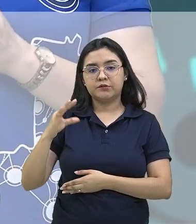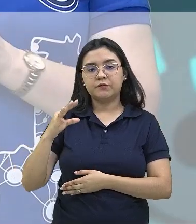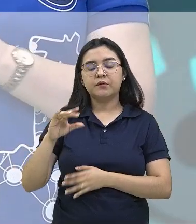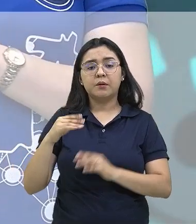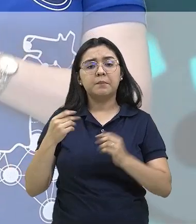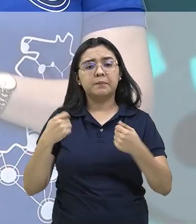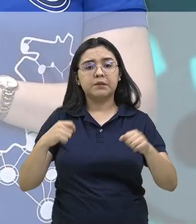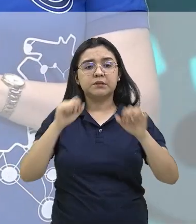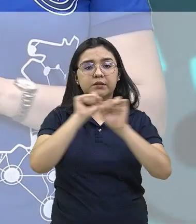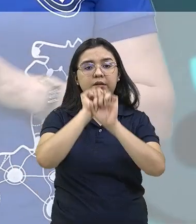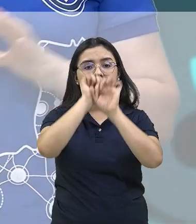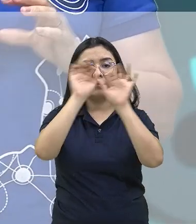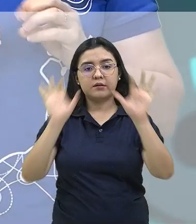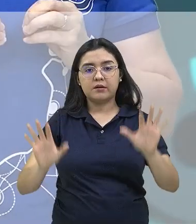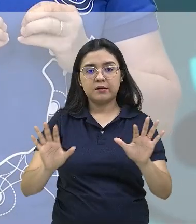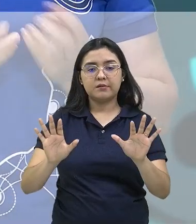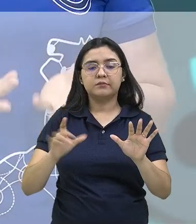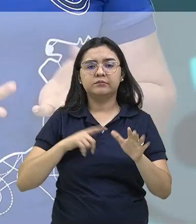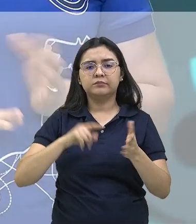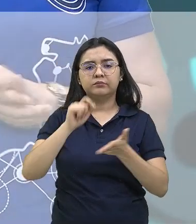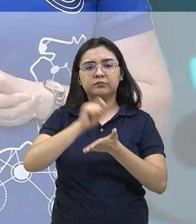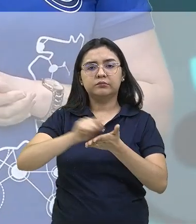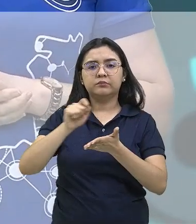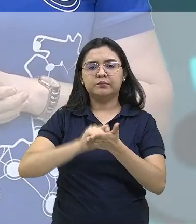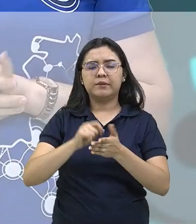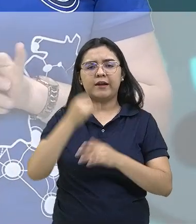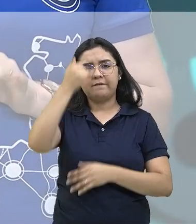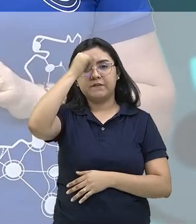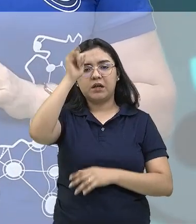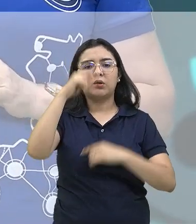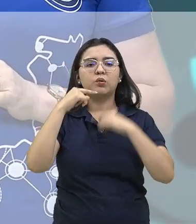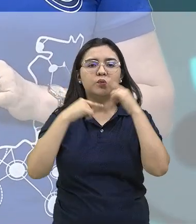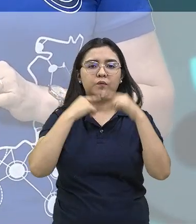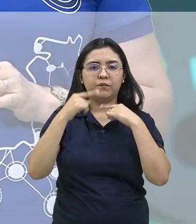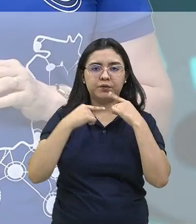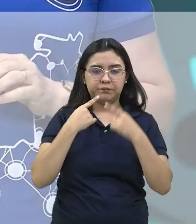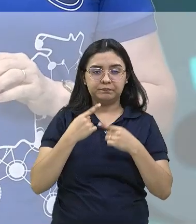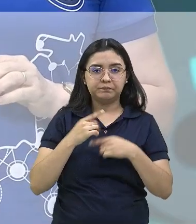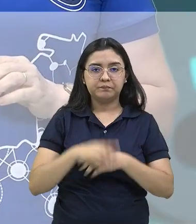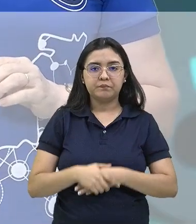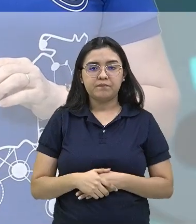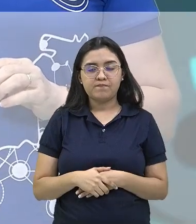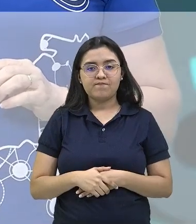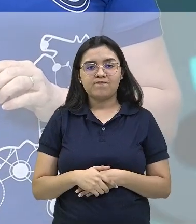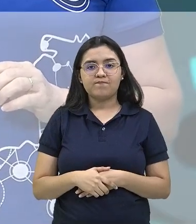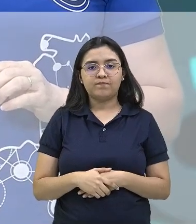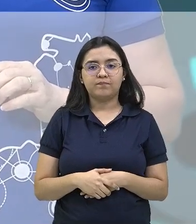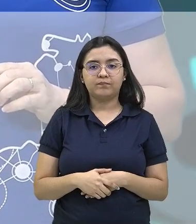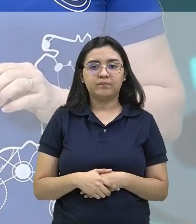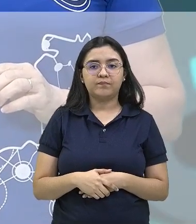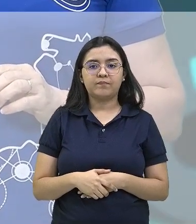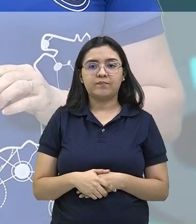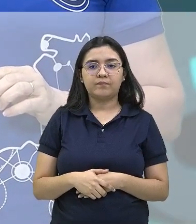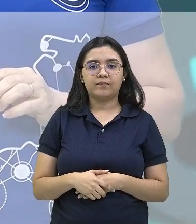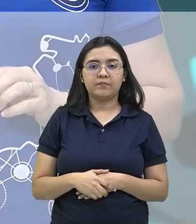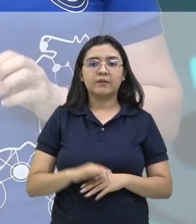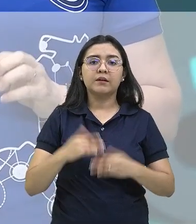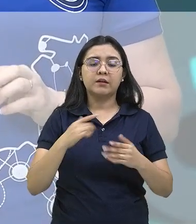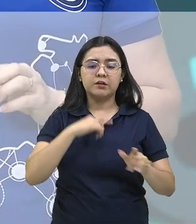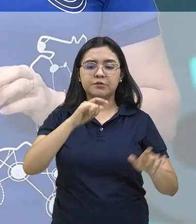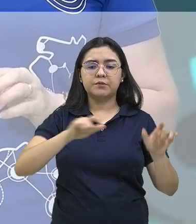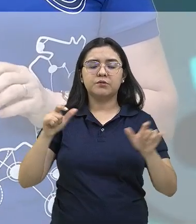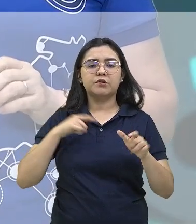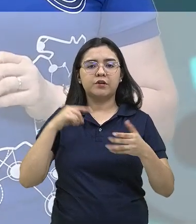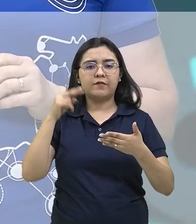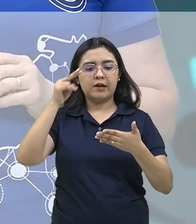no momento de escrever as palavras, para que não tenha o quê? Dúvidas. Para que não tenha dúvidas na cabeça, né, nas pessoas que